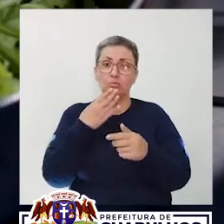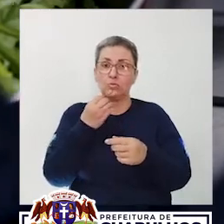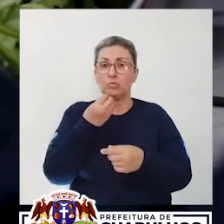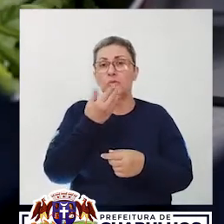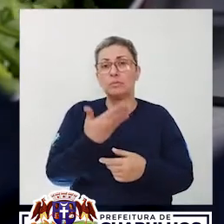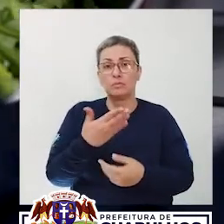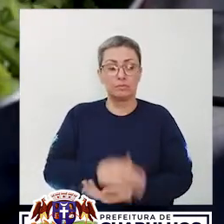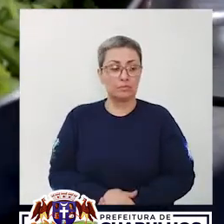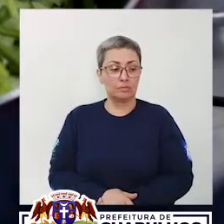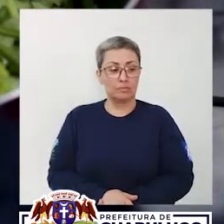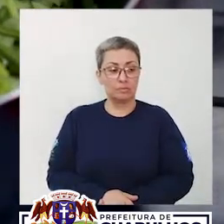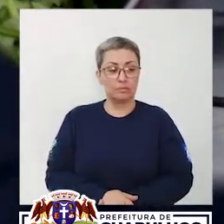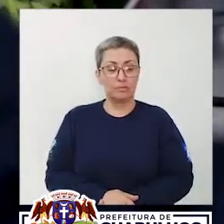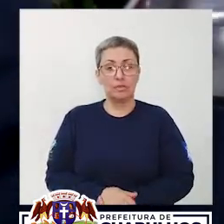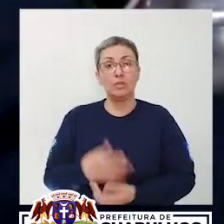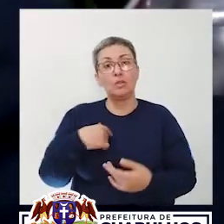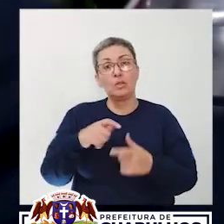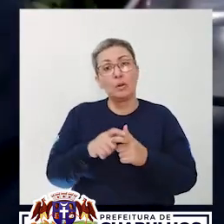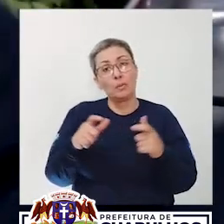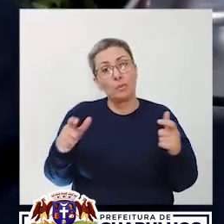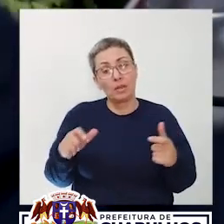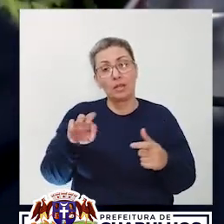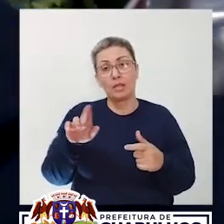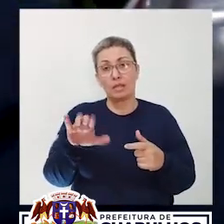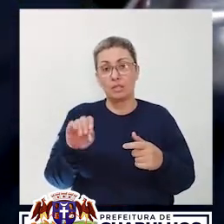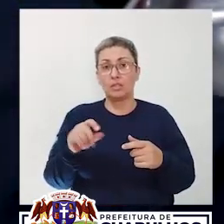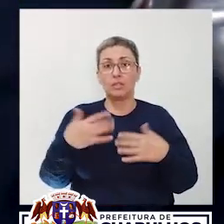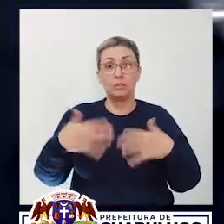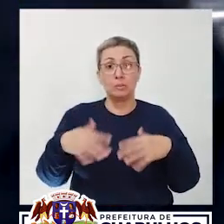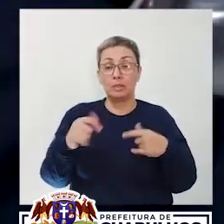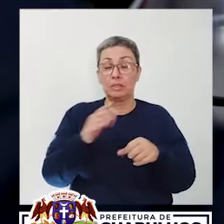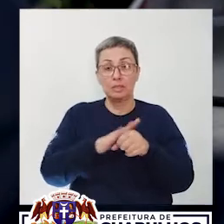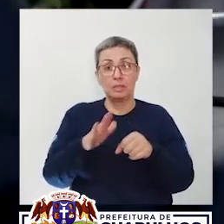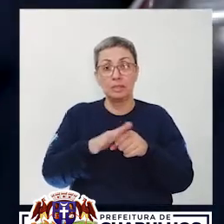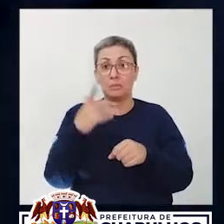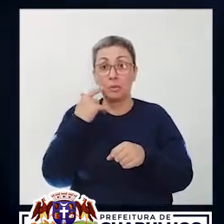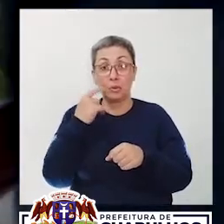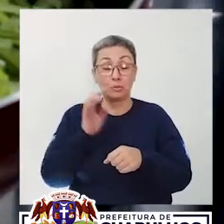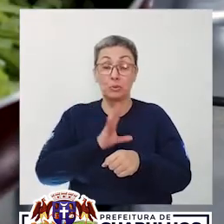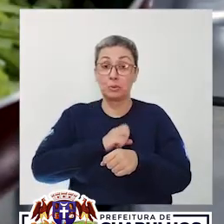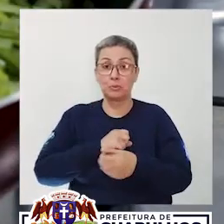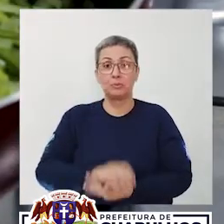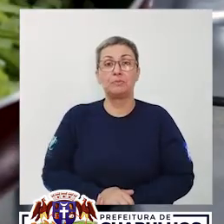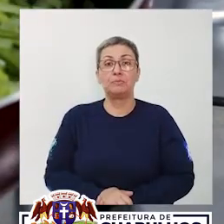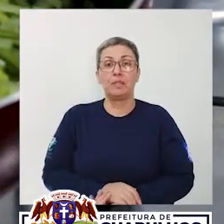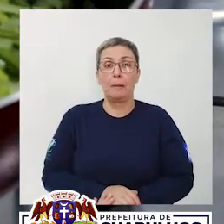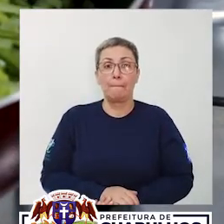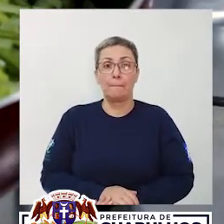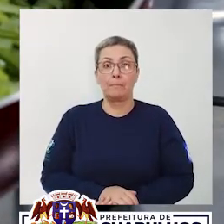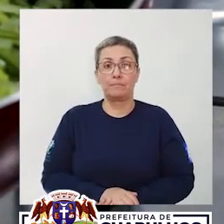um gostinho bom. Eu, como maioria dos recheios, eu coloco sempre bastante cebola, que eu gosto.